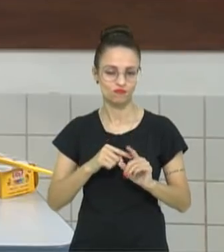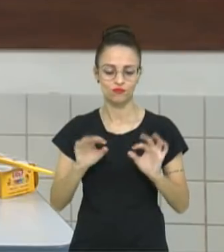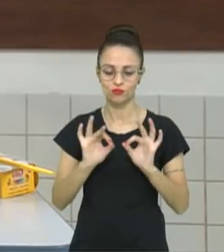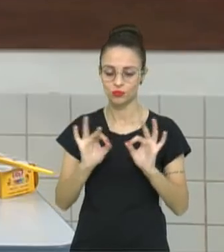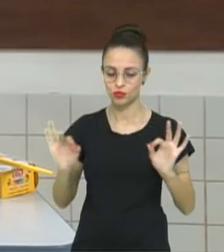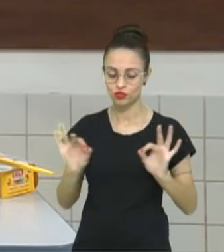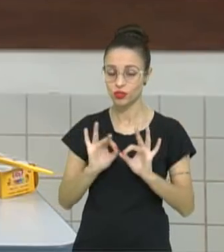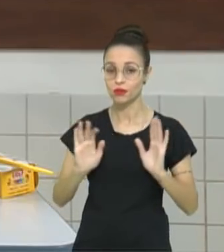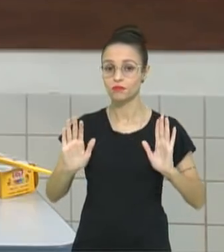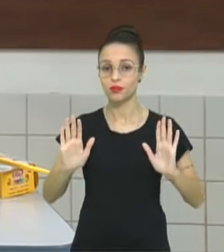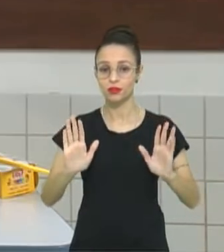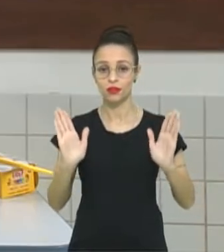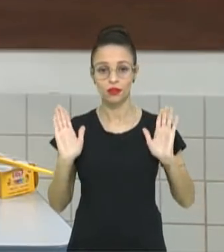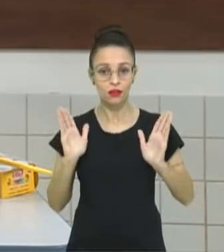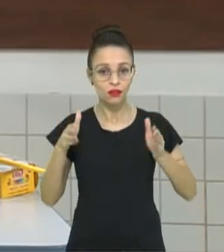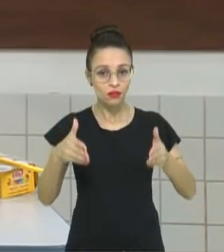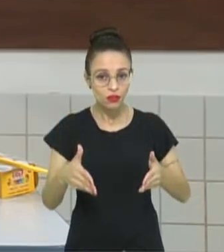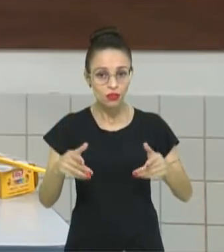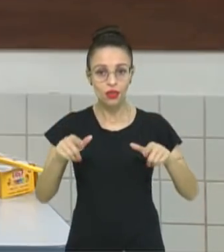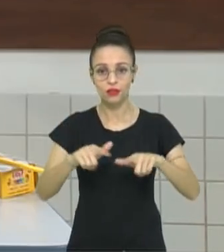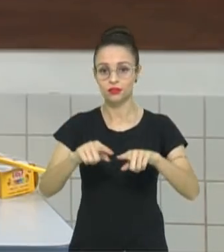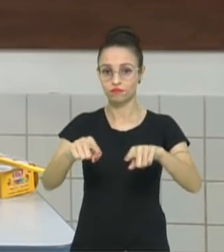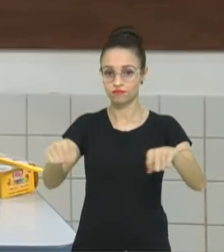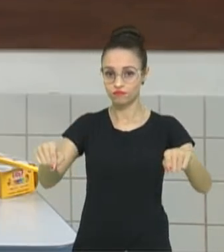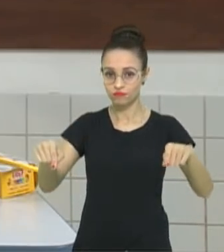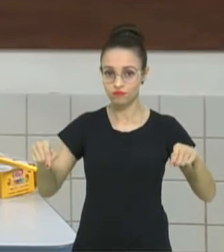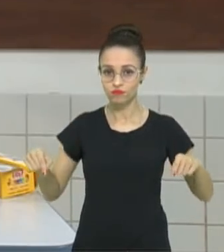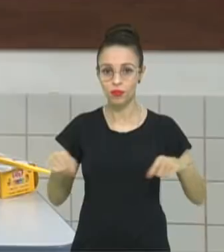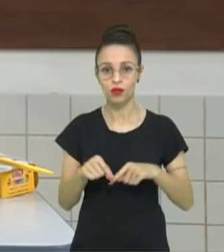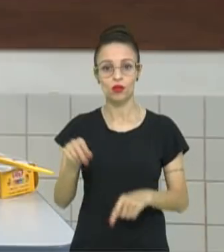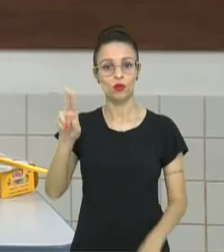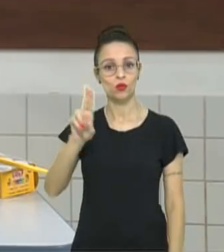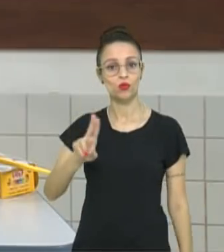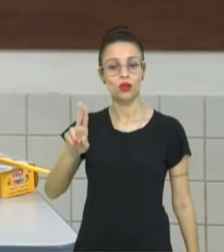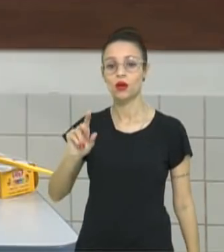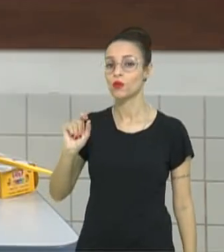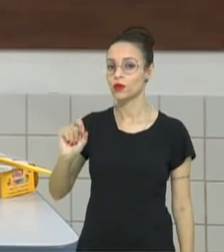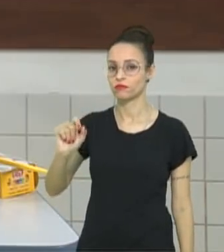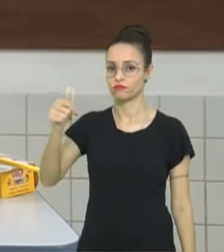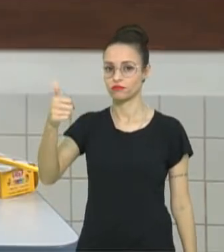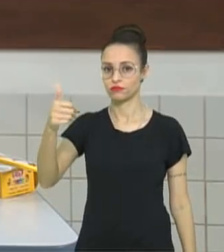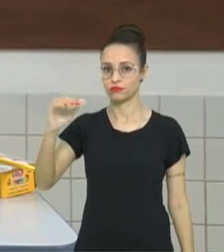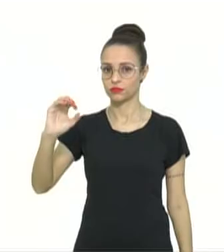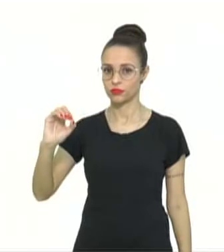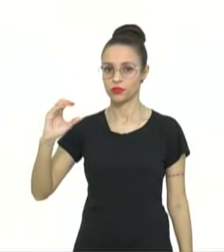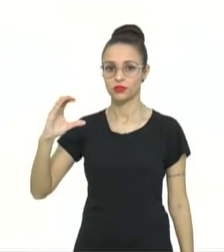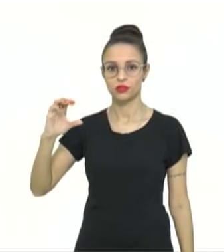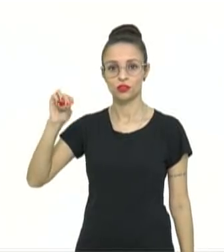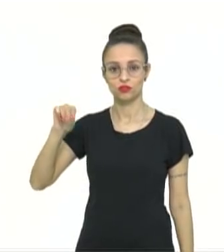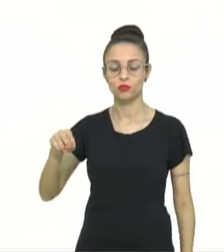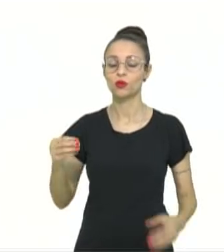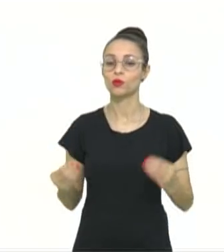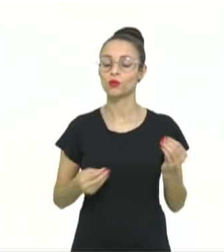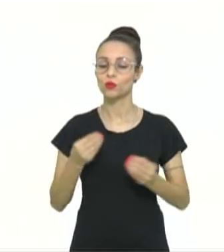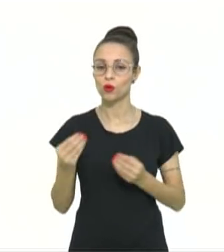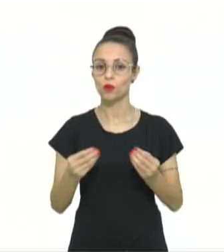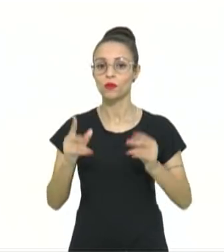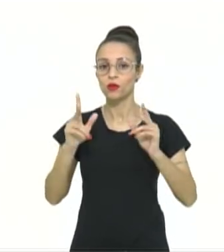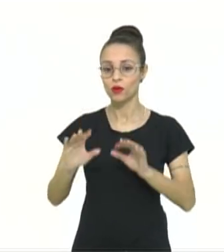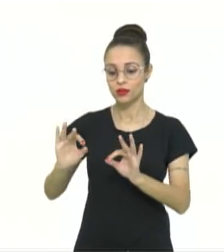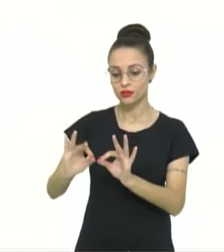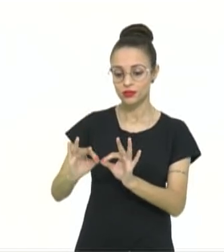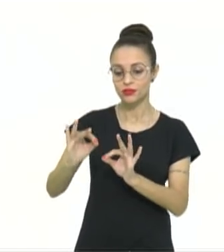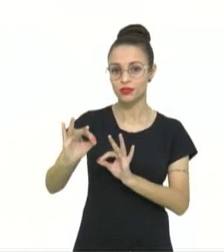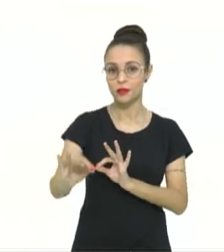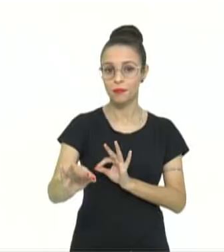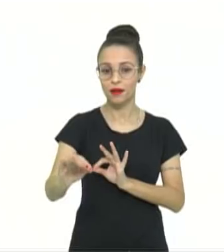estudou. No caso aqui da maquete, né, então nós vamos usar 10 centímetros. 10 centímetros aonde, né? Colhem-os